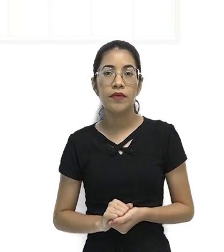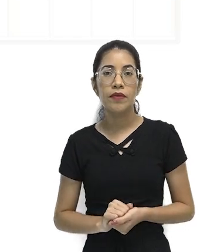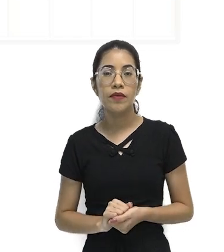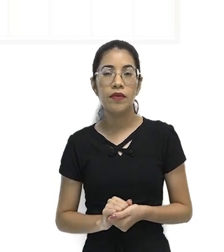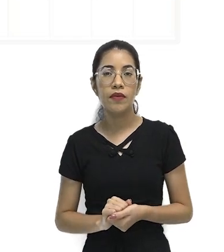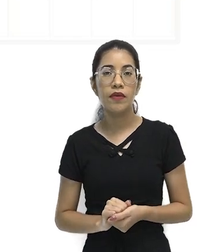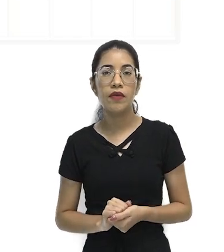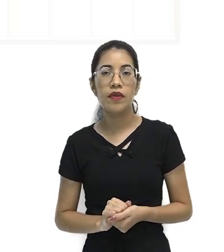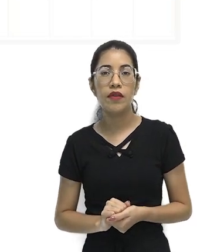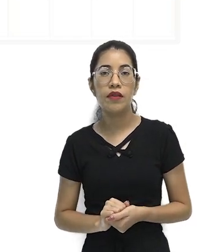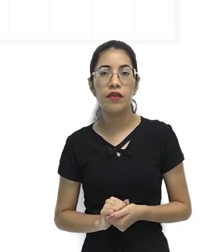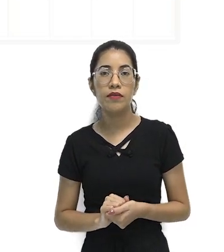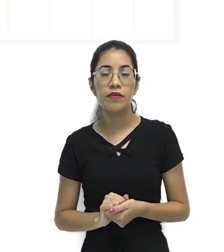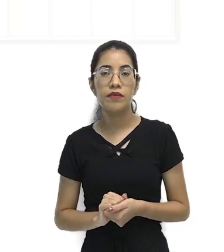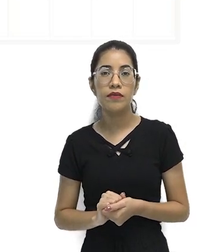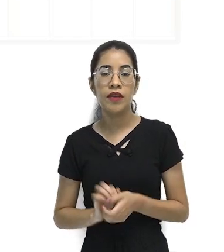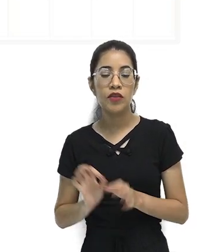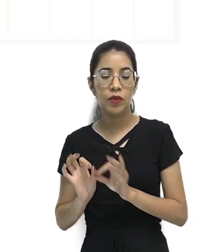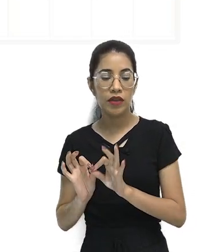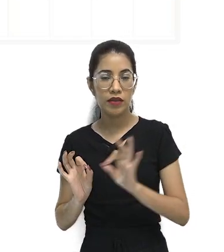eles percorriam